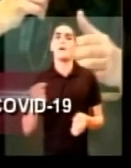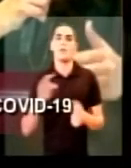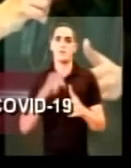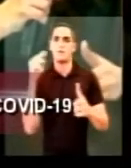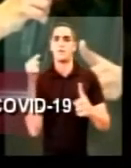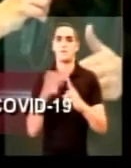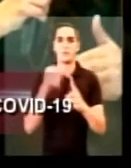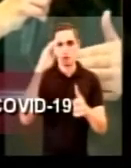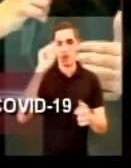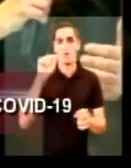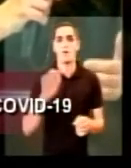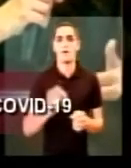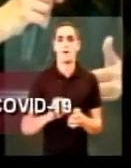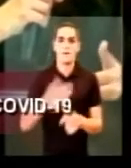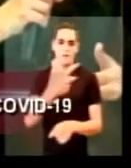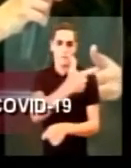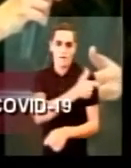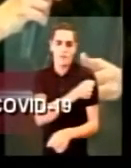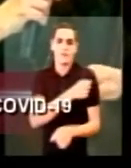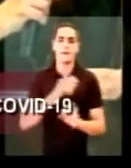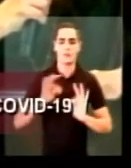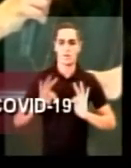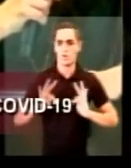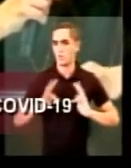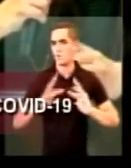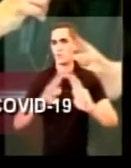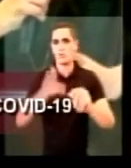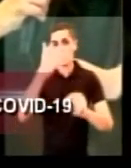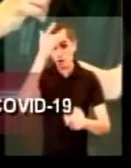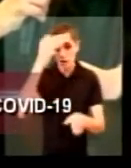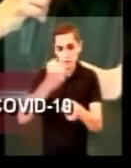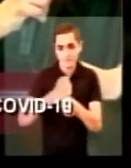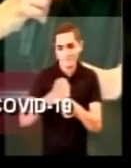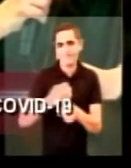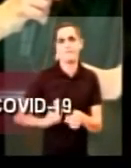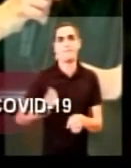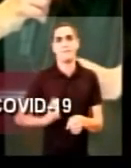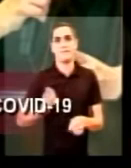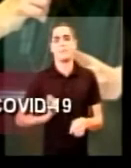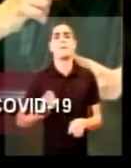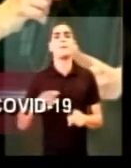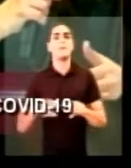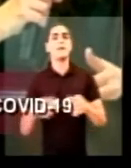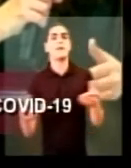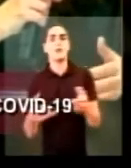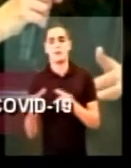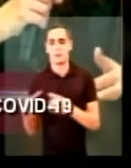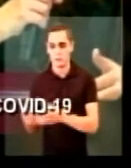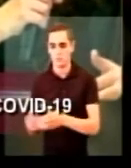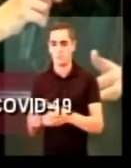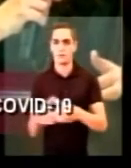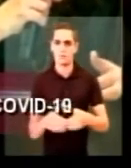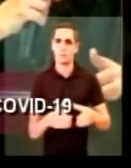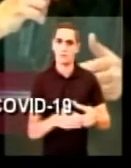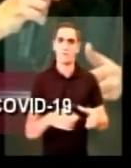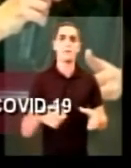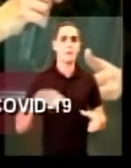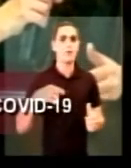Então, obviamente, de acordo com a quantidade de doses, vão ser definidas prioridades, e essas prioridades sempre têm